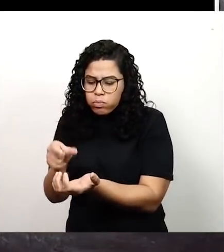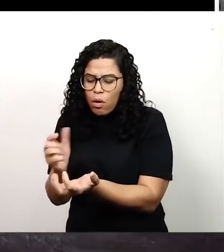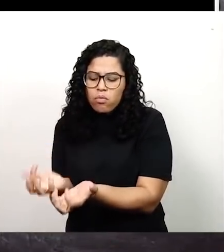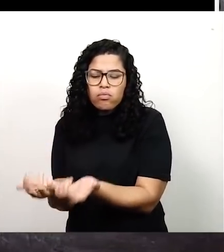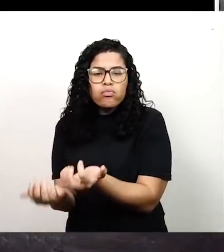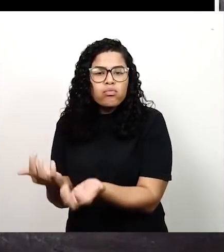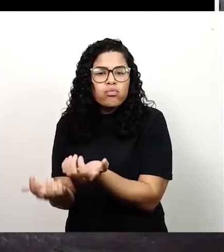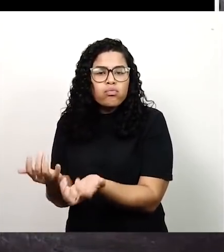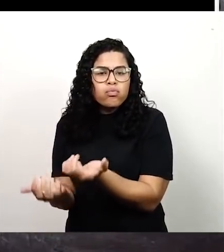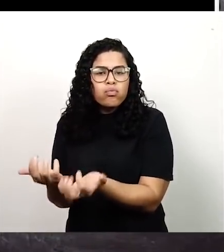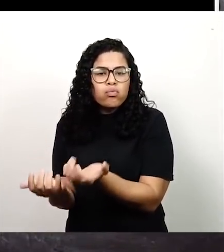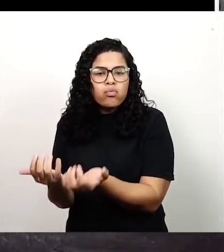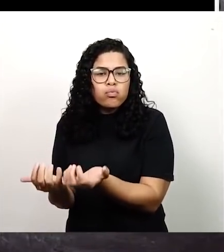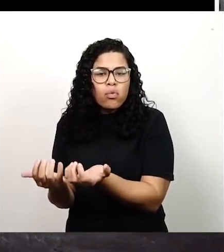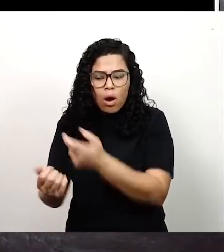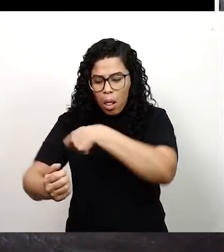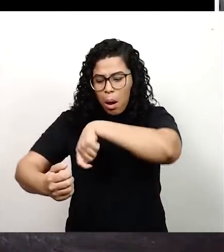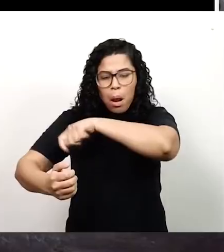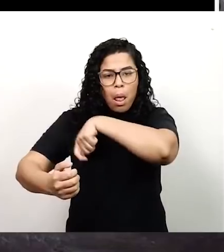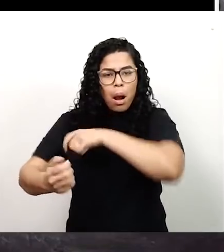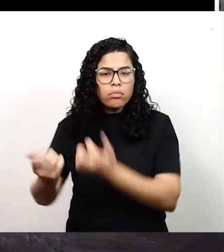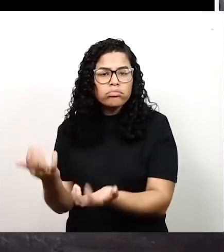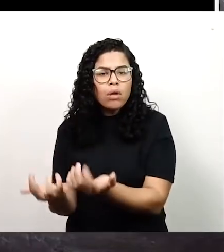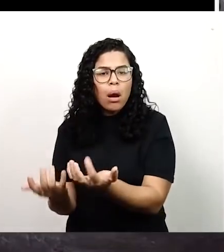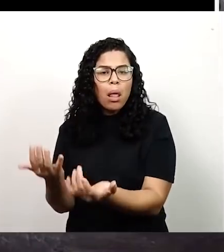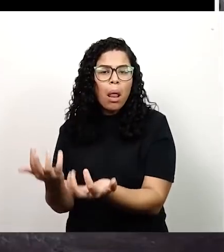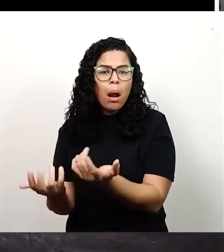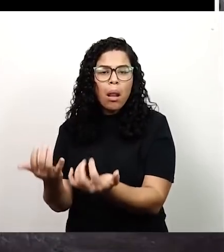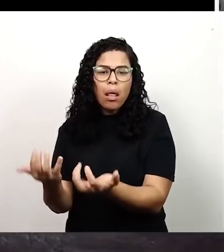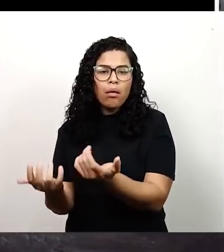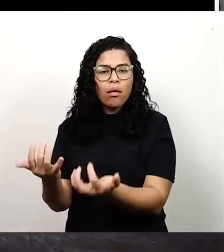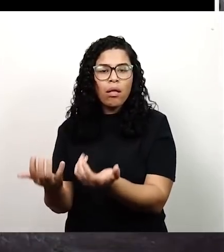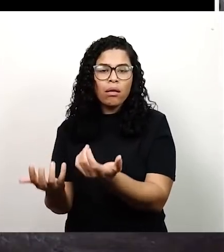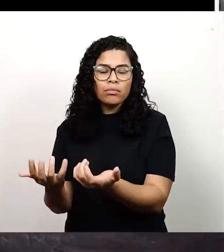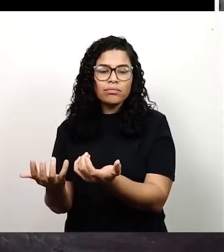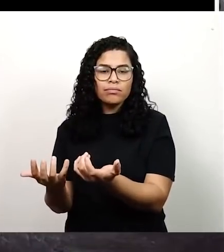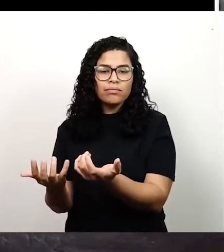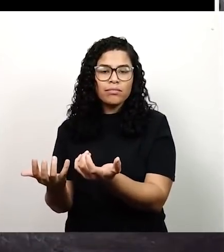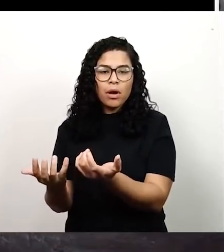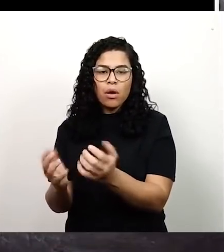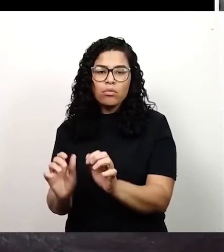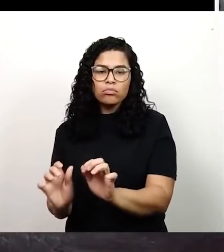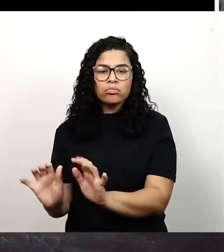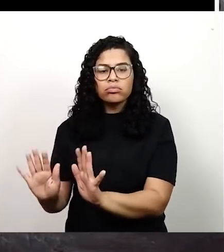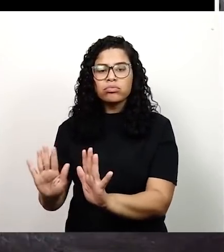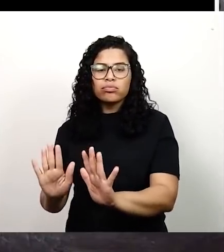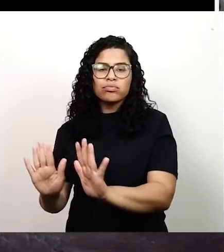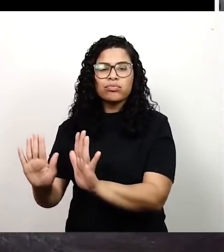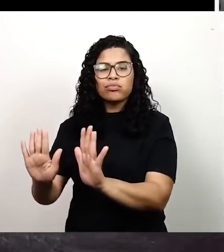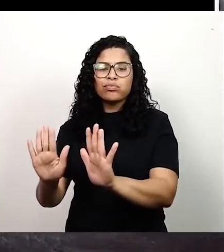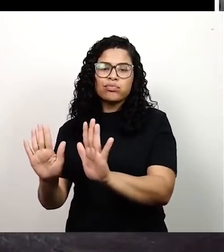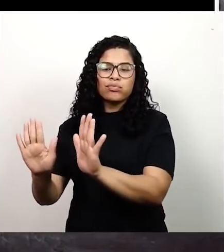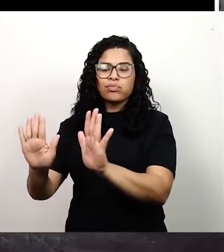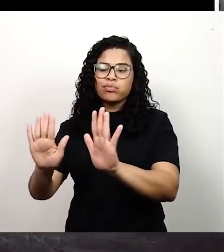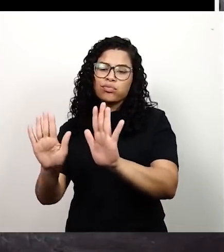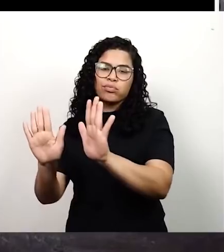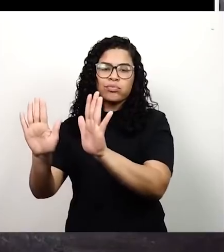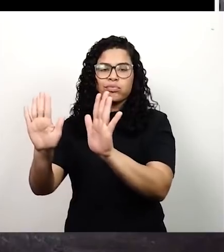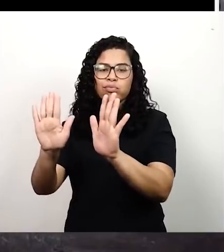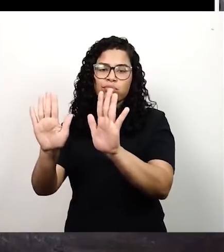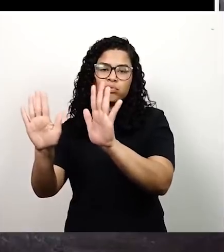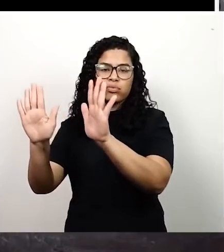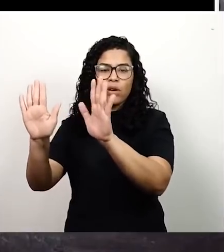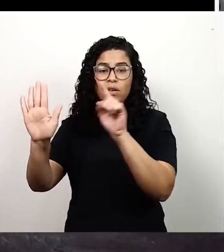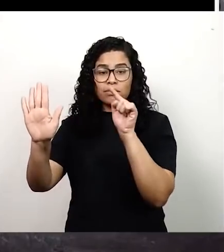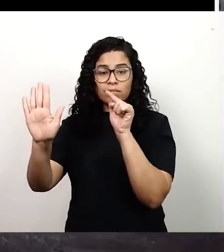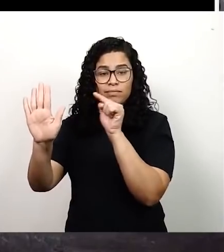quando a panela começa a balançar inclusive, e que ela começa a evaporar, começa a formar aquele